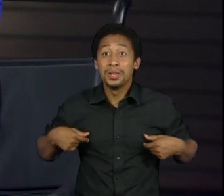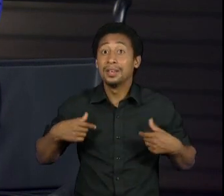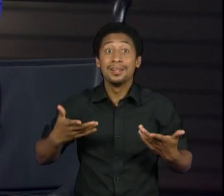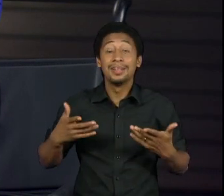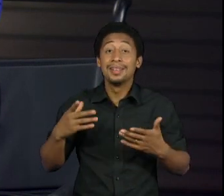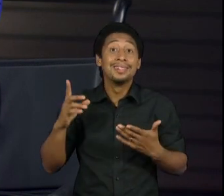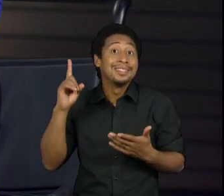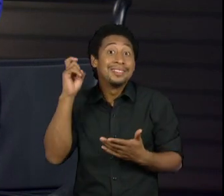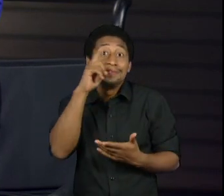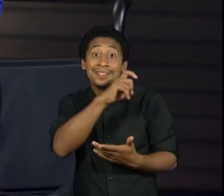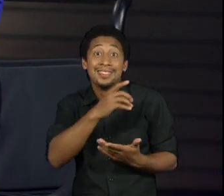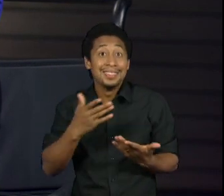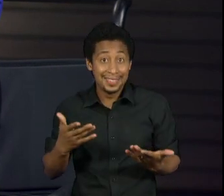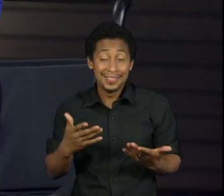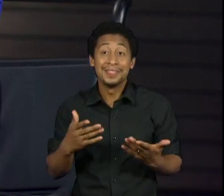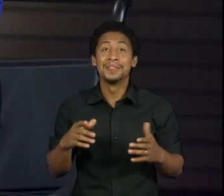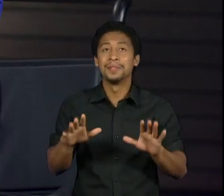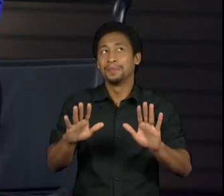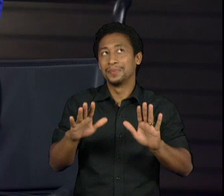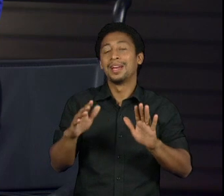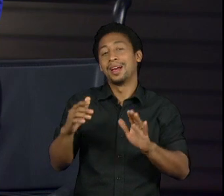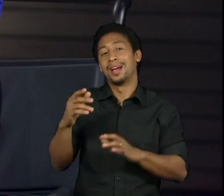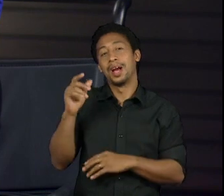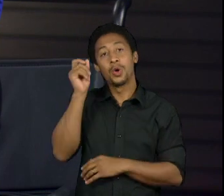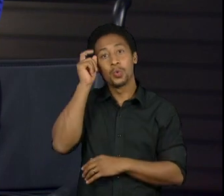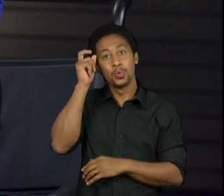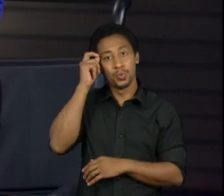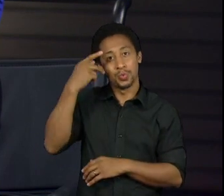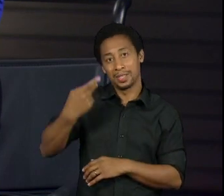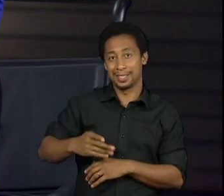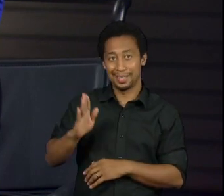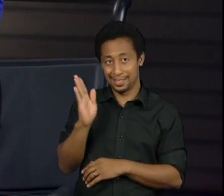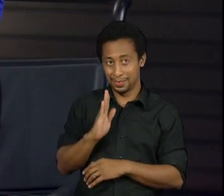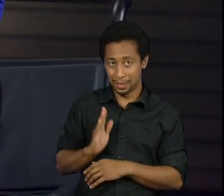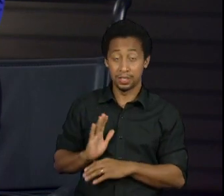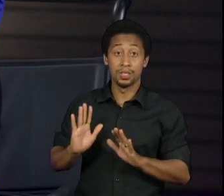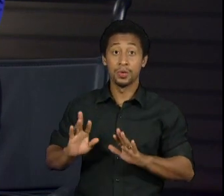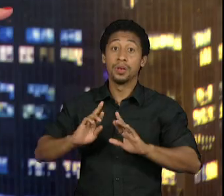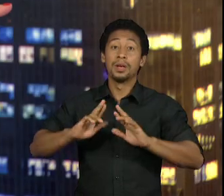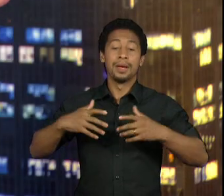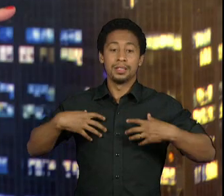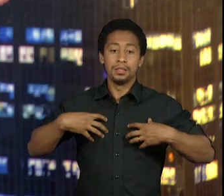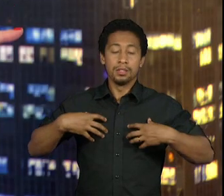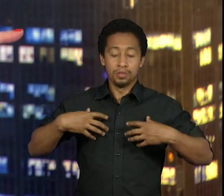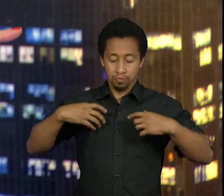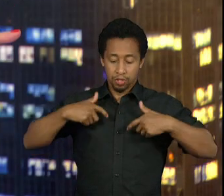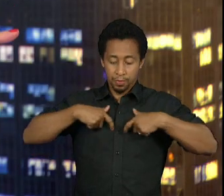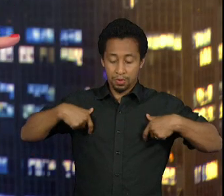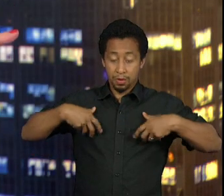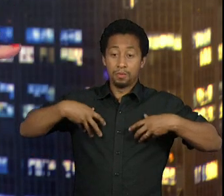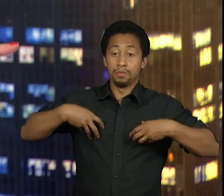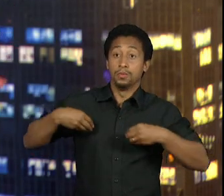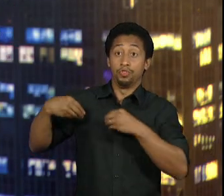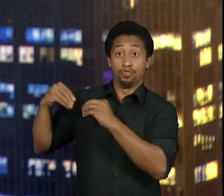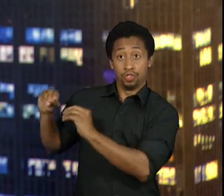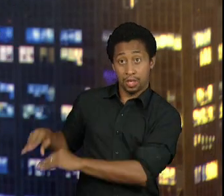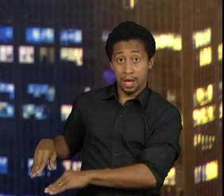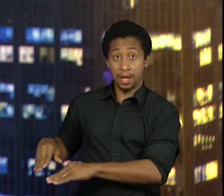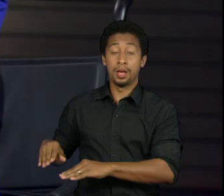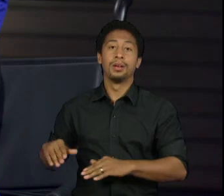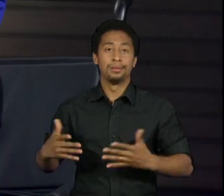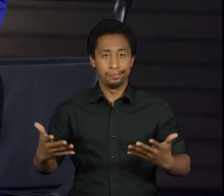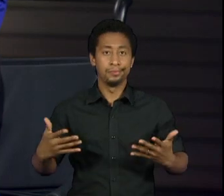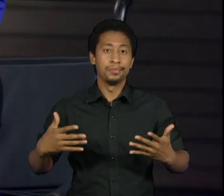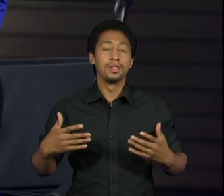né? A gente tem uma cultura onde o topless é um tabu enorme. Outro dia teve uma moça que foi presa, inclusive, né? Mas,